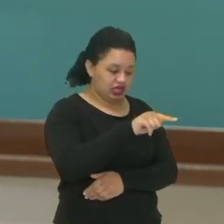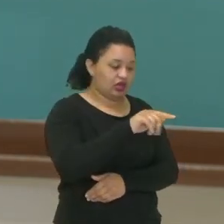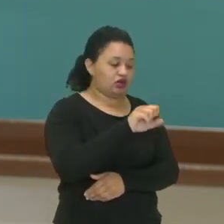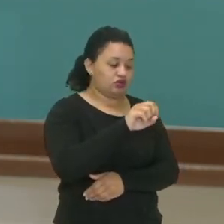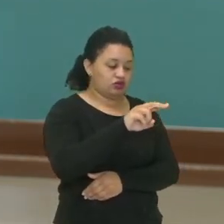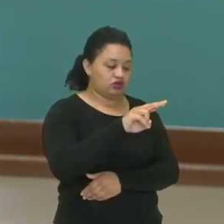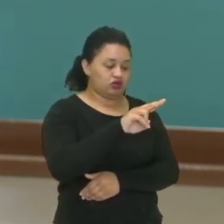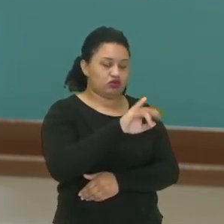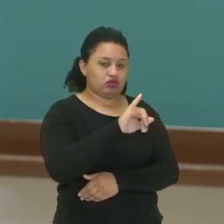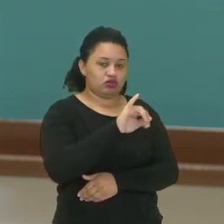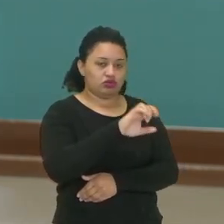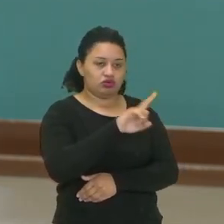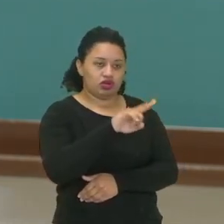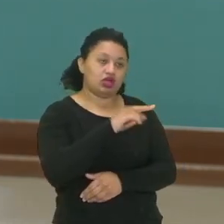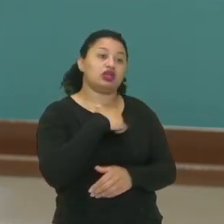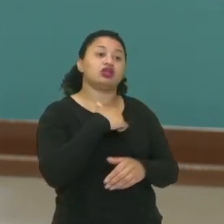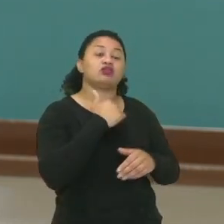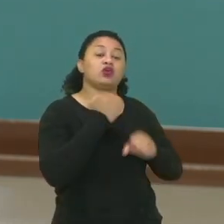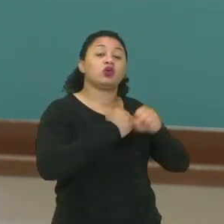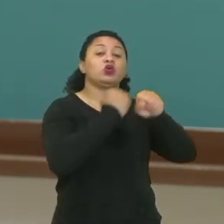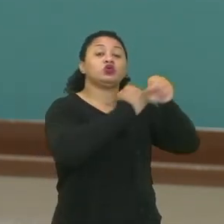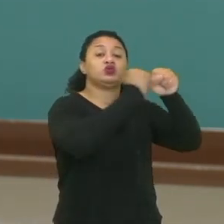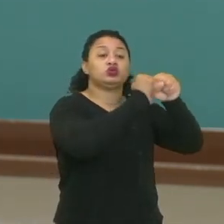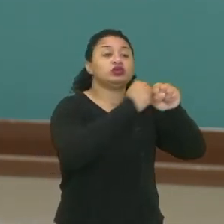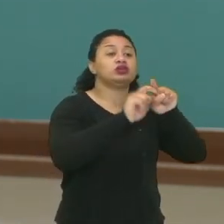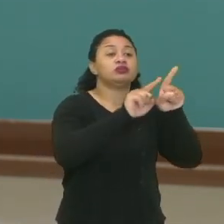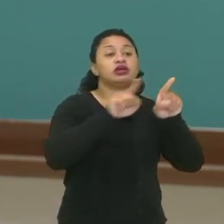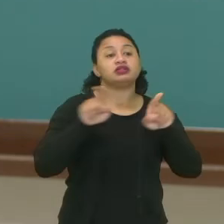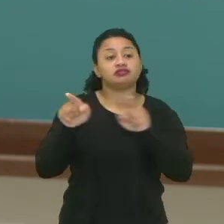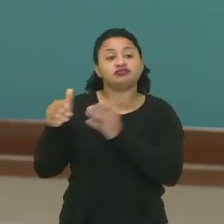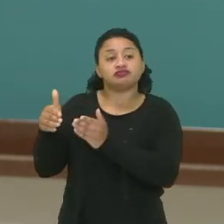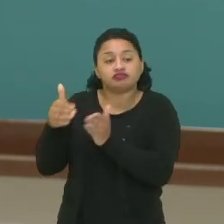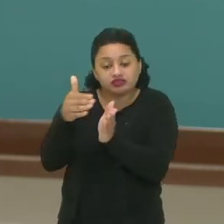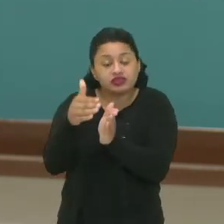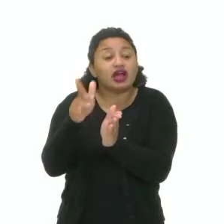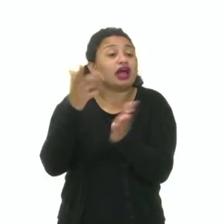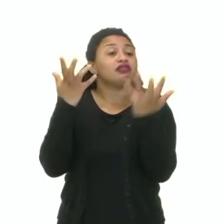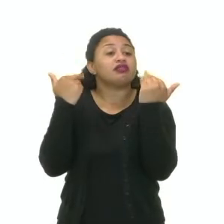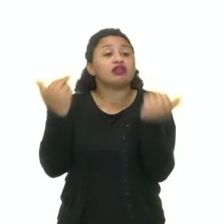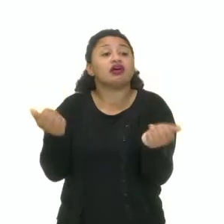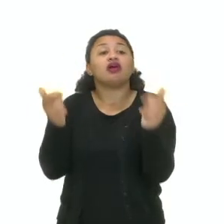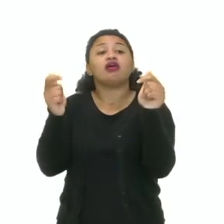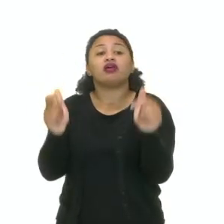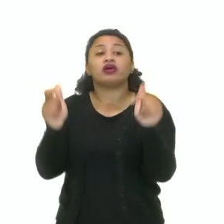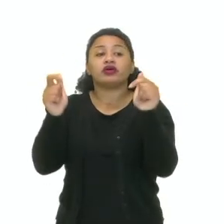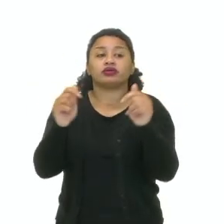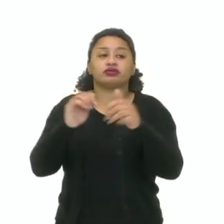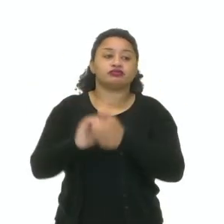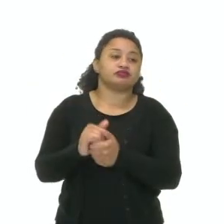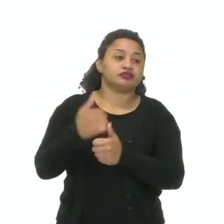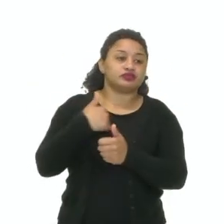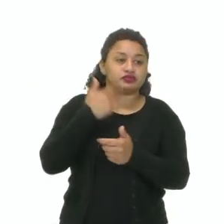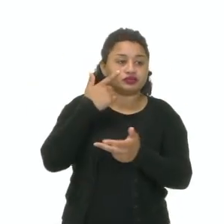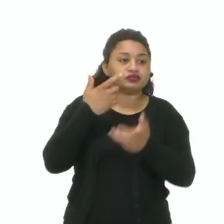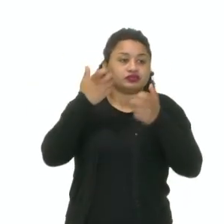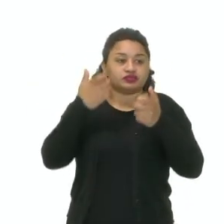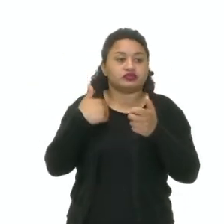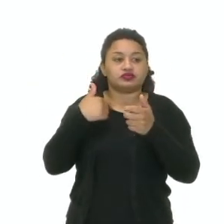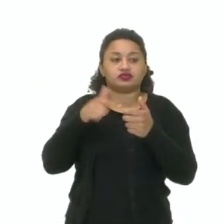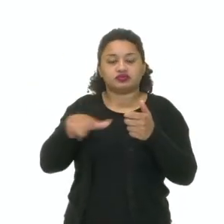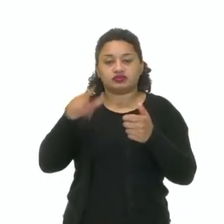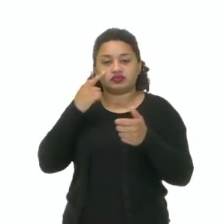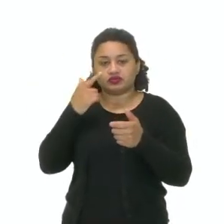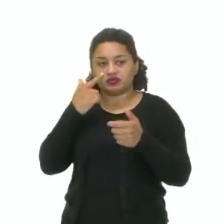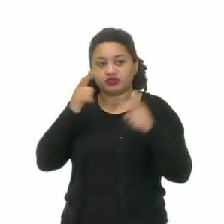Já esse estreito aqui já é natural. Então onde é que fica o Estreito de Gibraltar? Então aqui está a África e